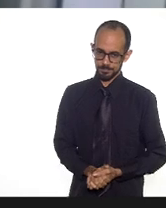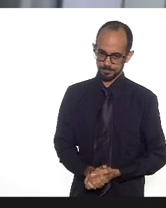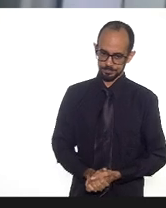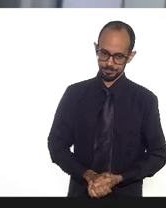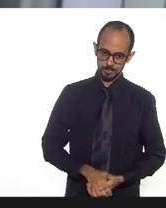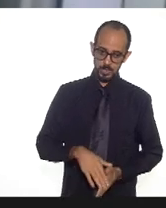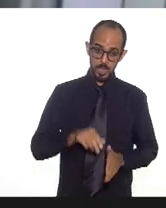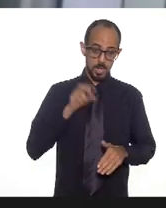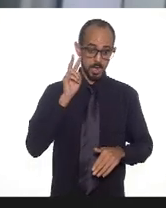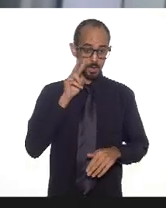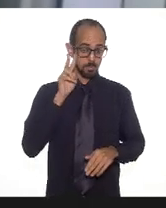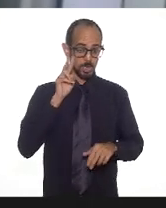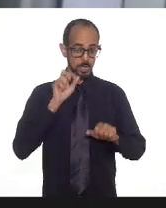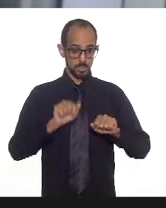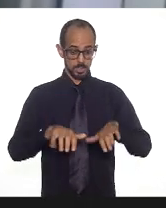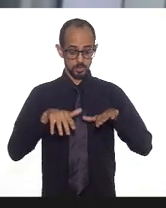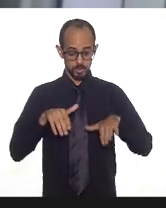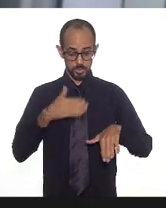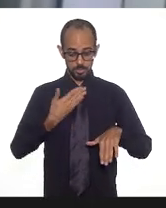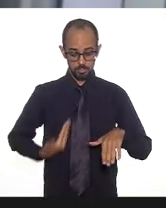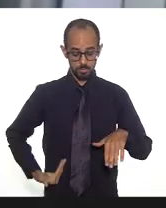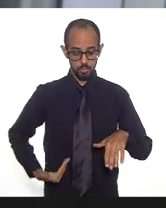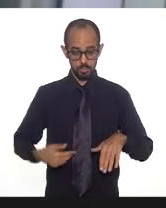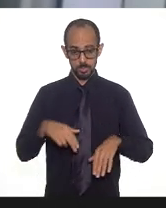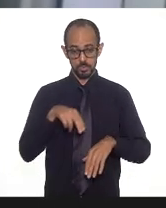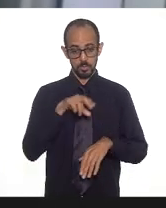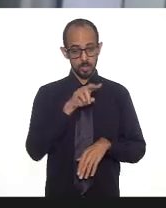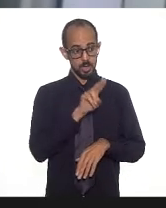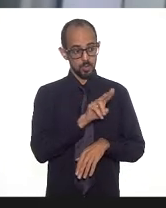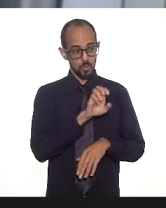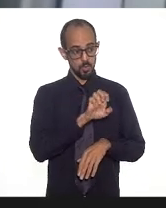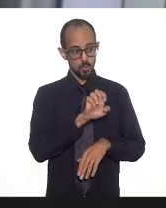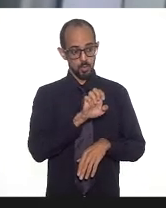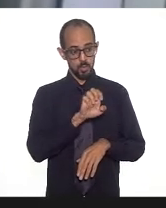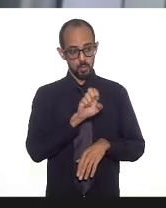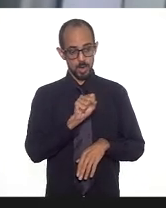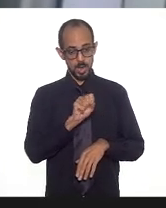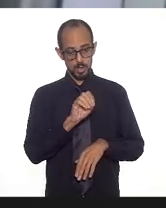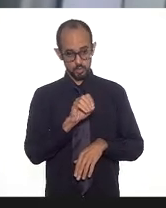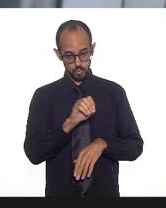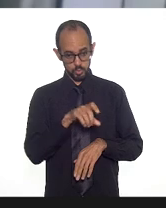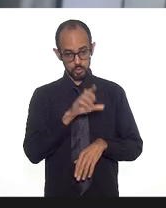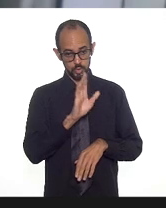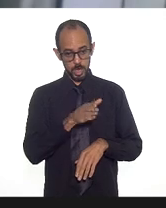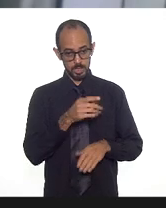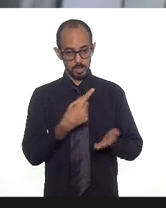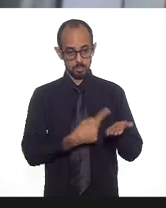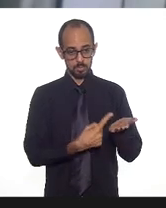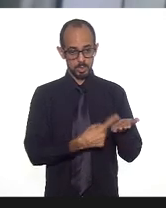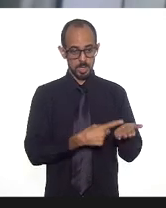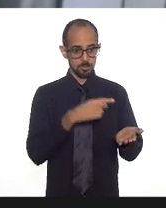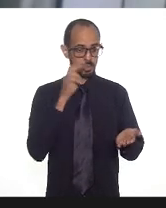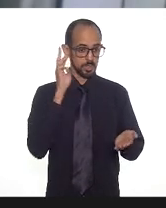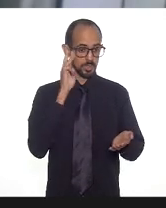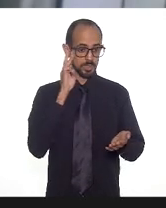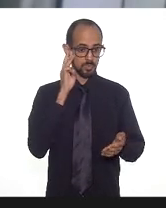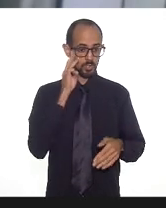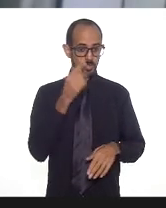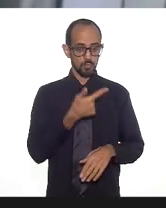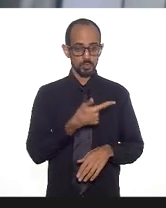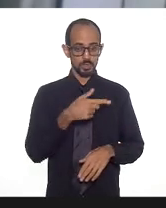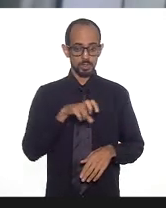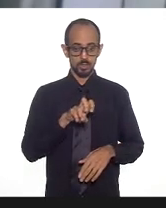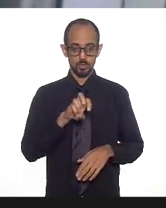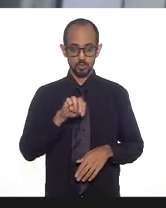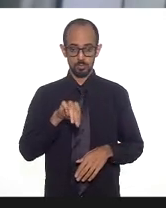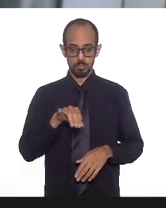Lembrando que a audiência pública das nossas comissões sobre a UESO já está programada para a próxima terça-feira, dia 25 de maio,